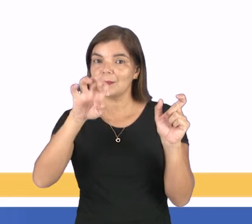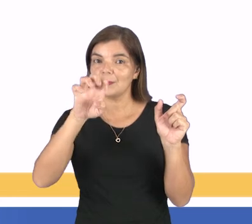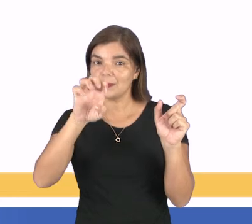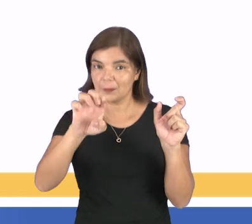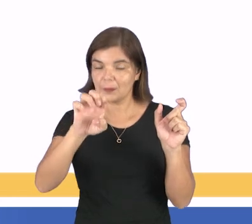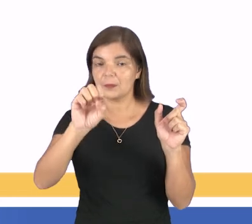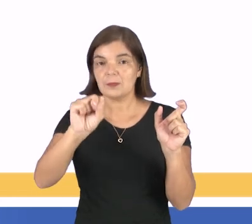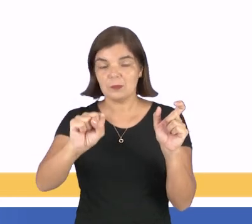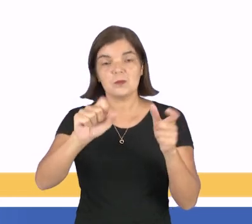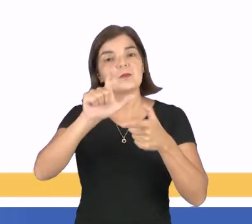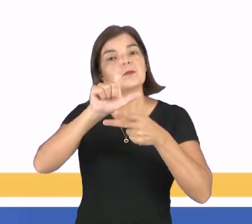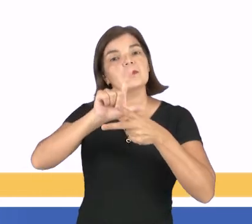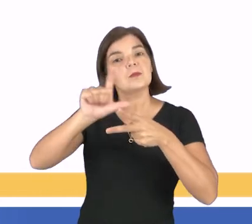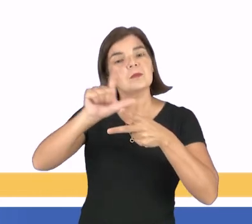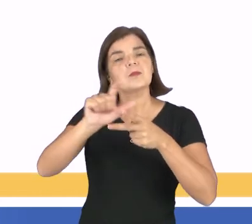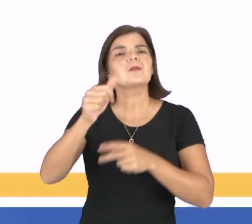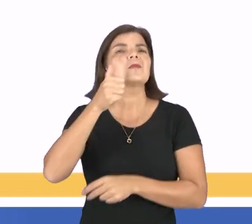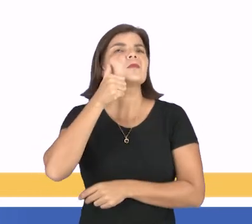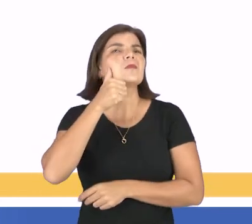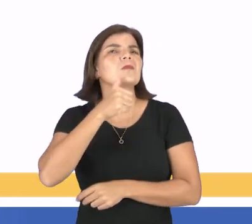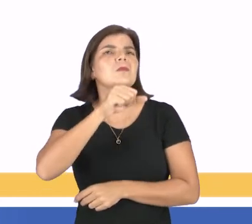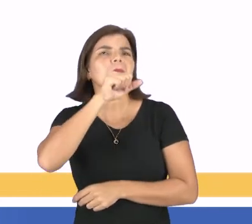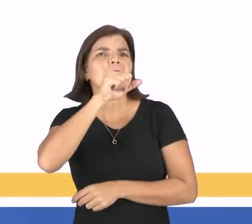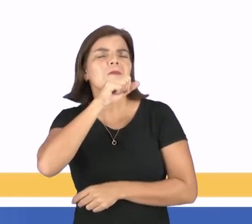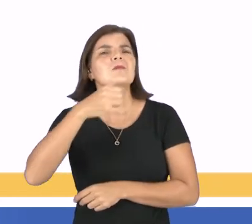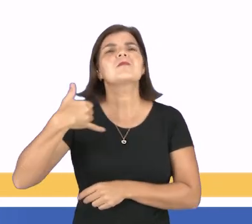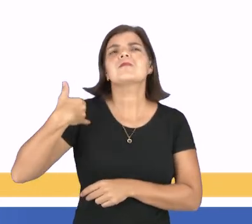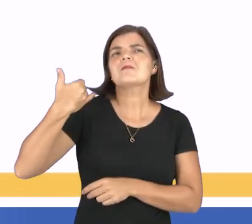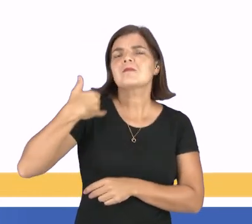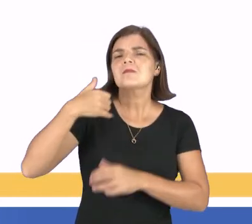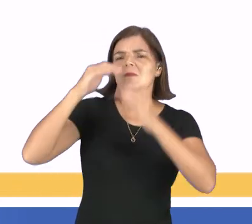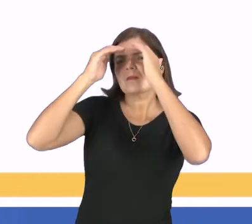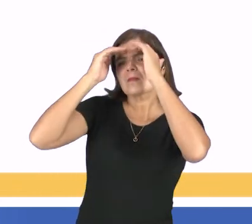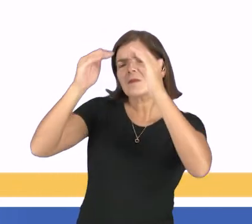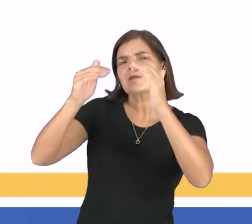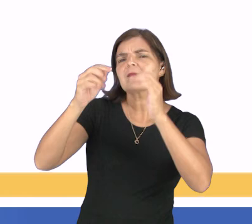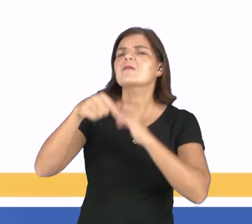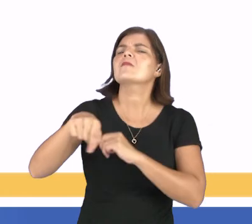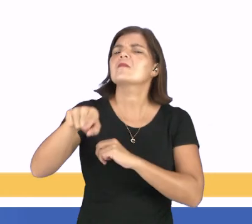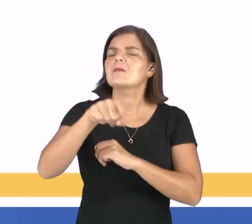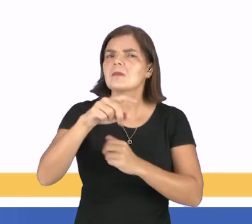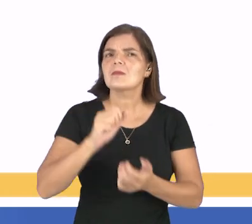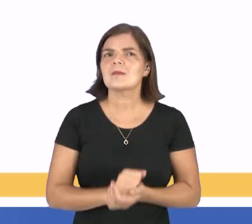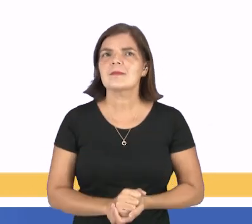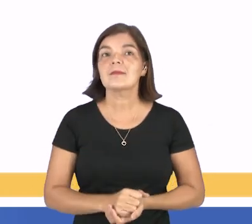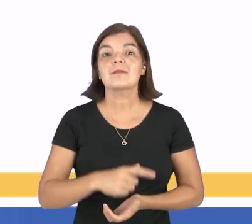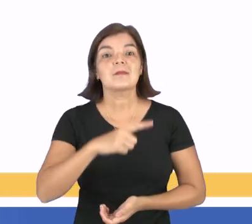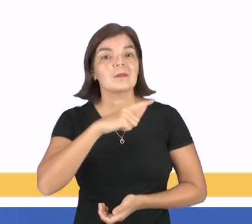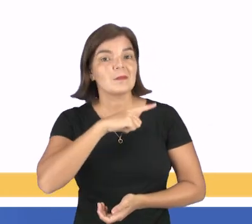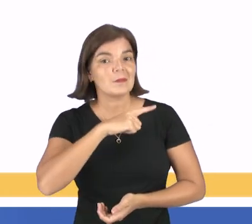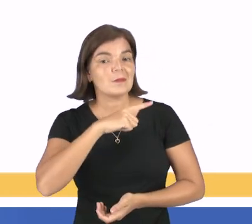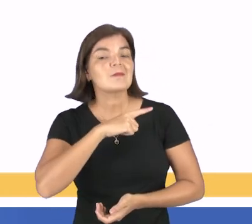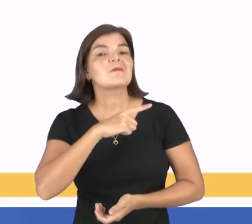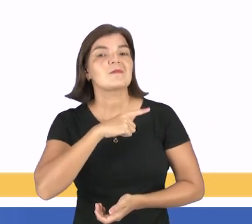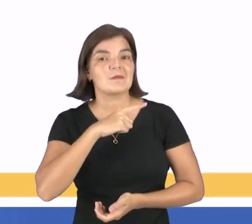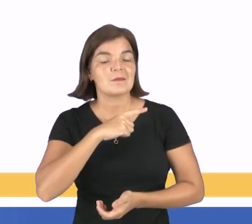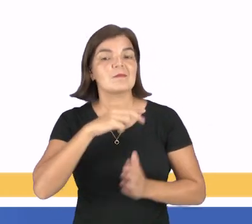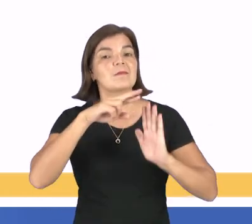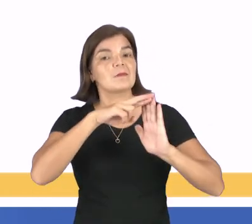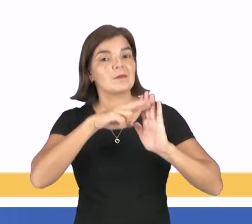plural. Mamã, até que idade sou obrigada a obedecer-te? Até teres o critério,